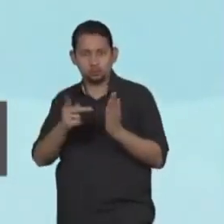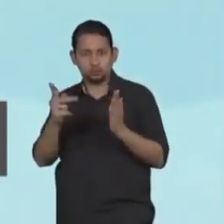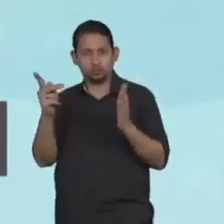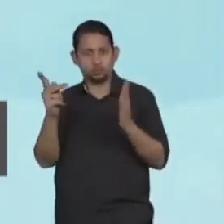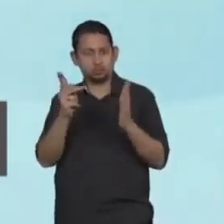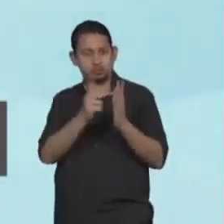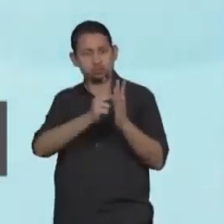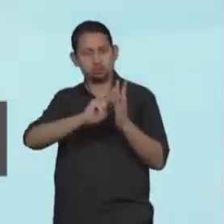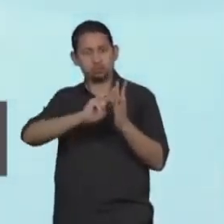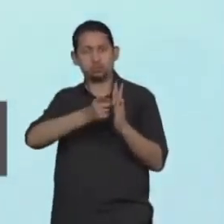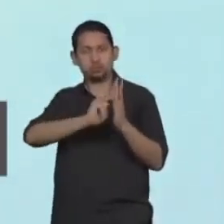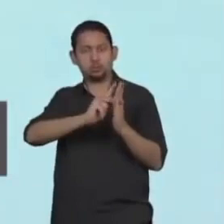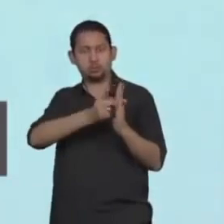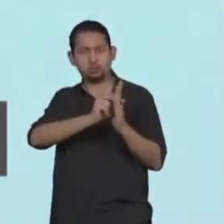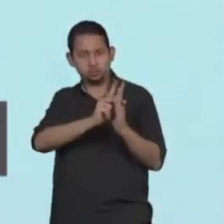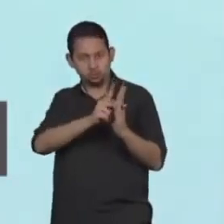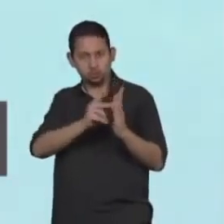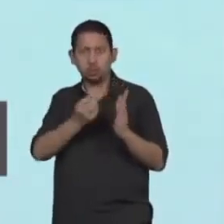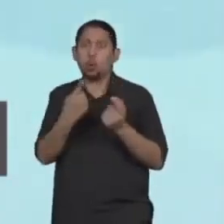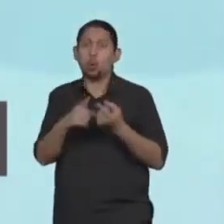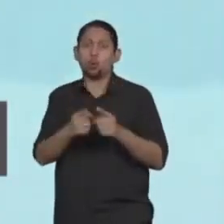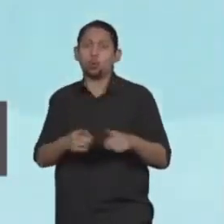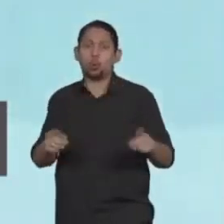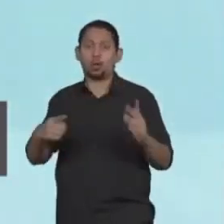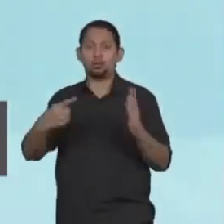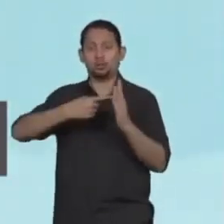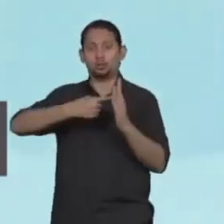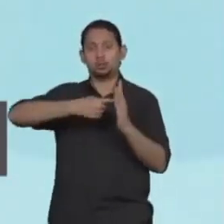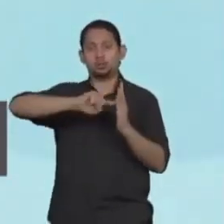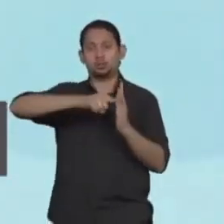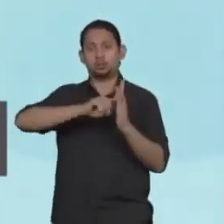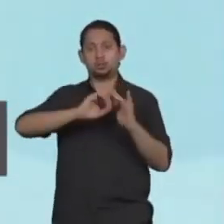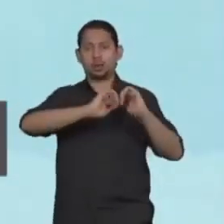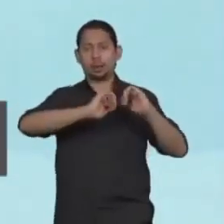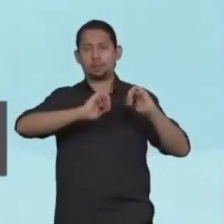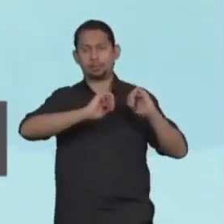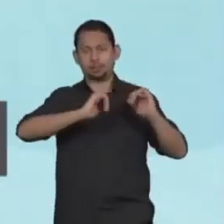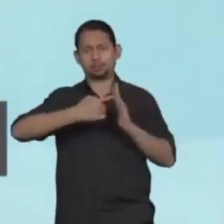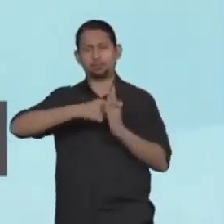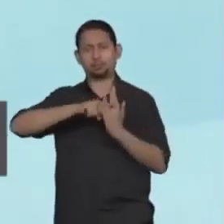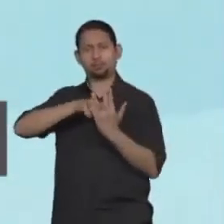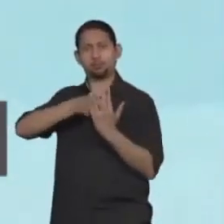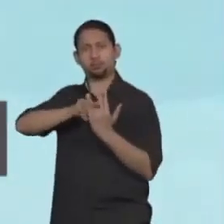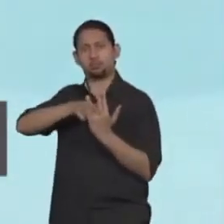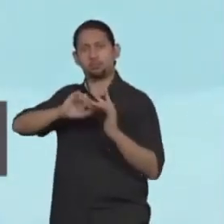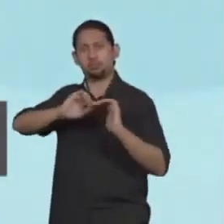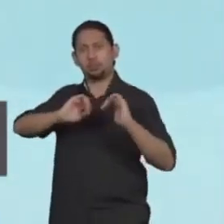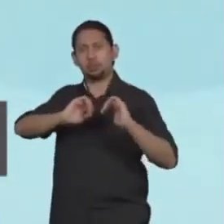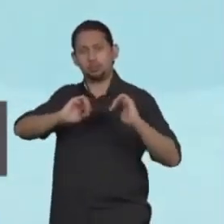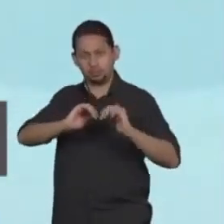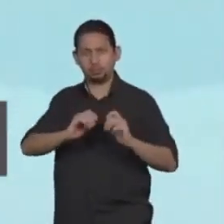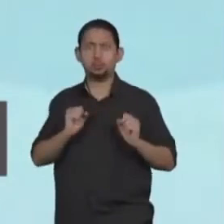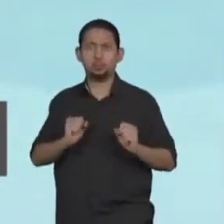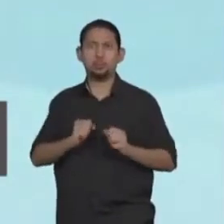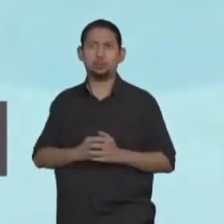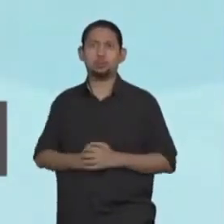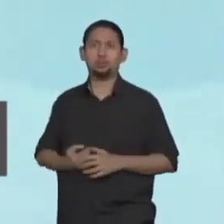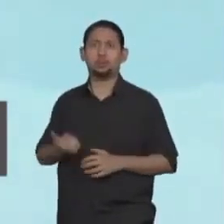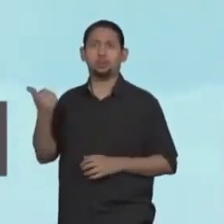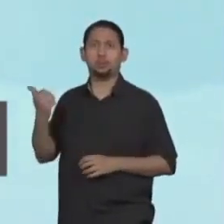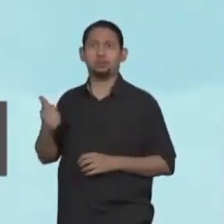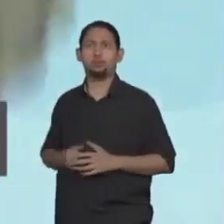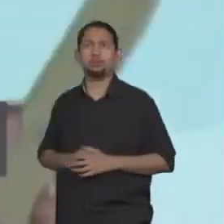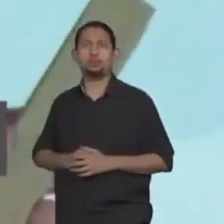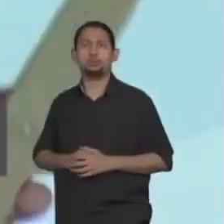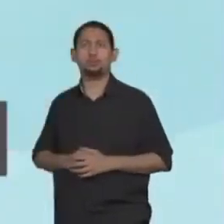eu furo o papelão e depois eu alargo o furo com o palito de churrasco mesmo. Aqui, ó, esses são os